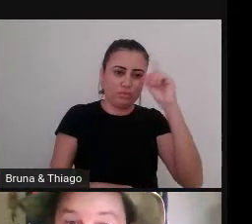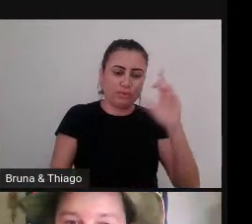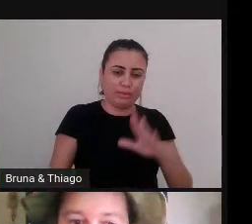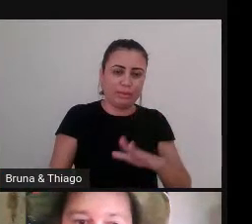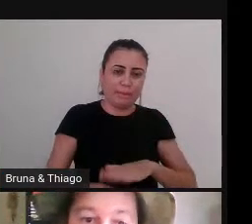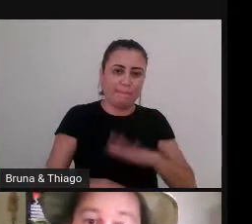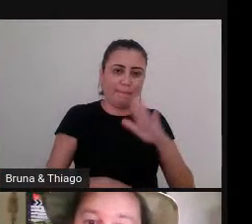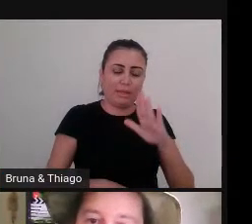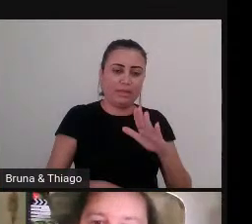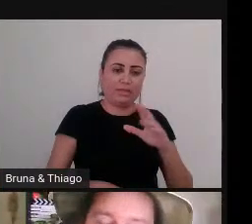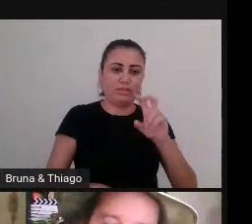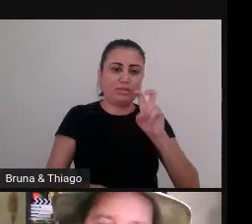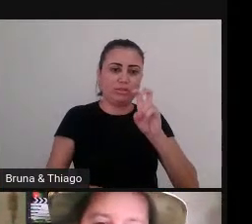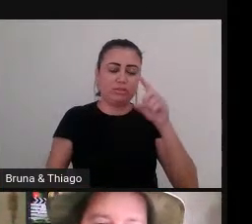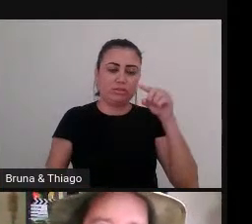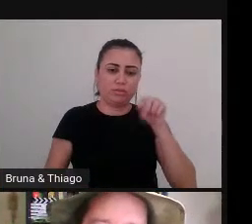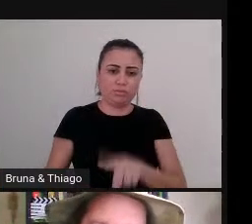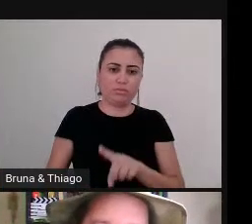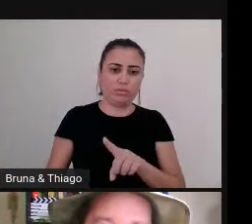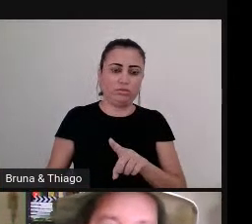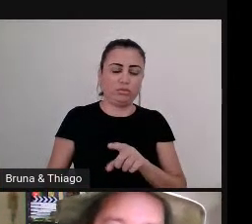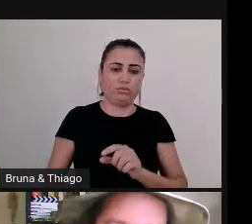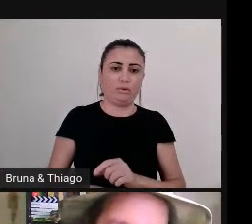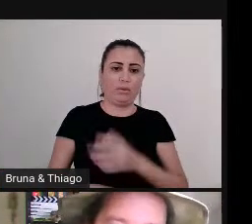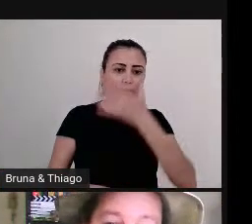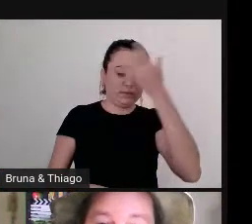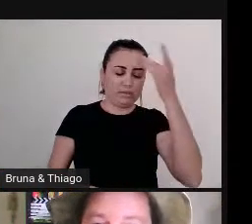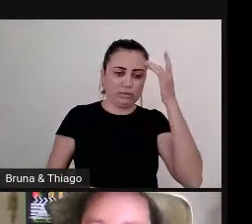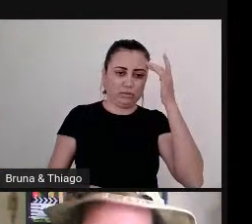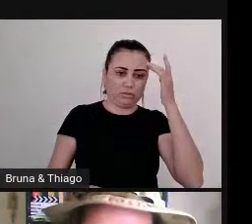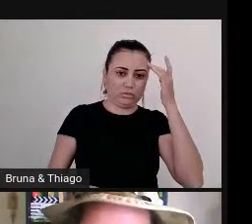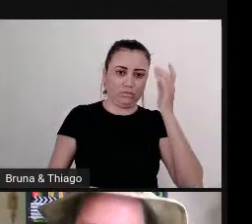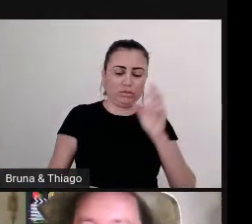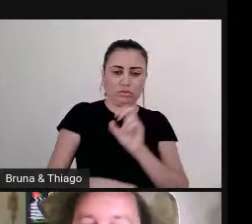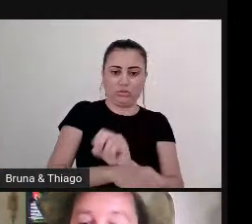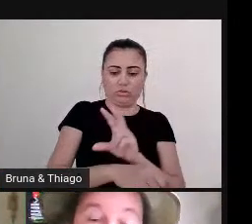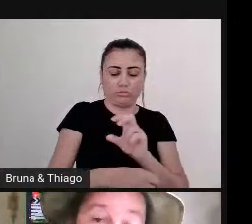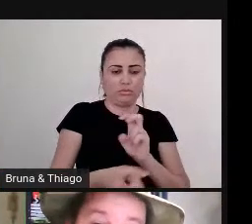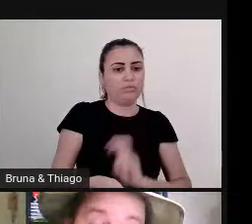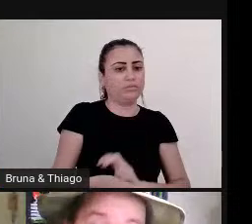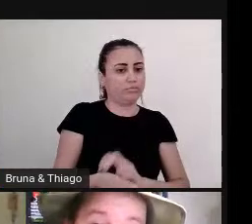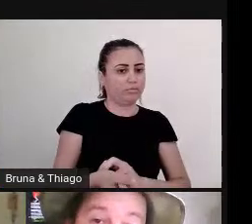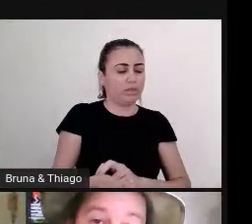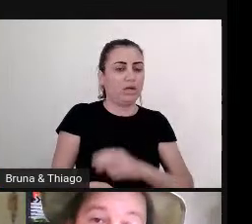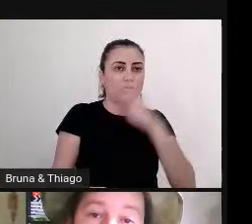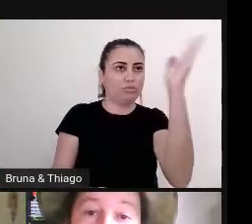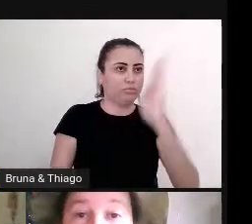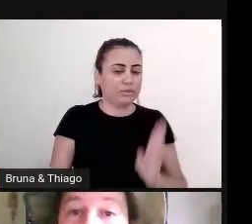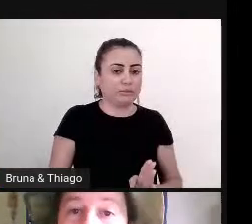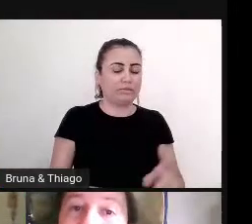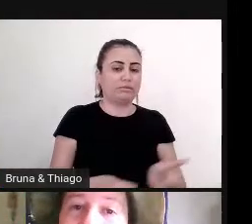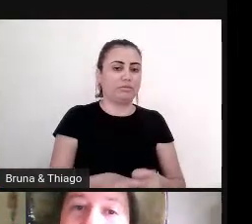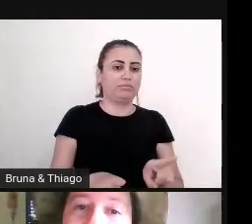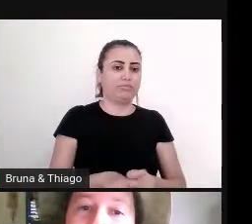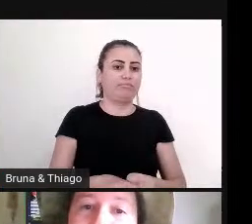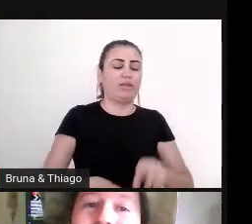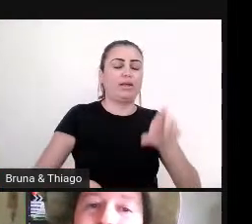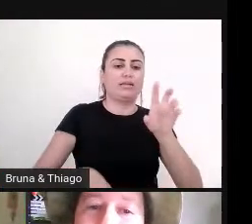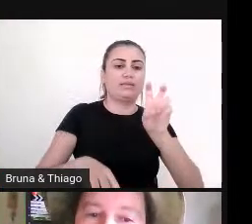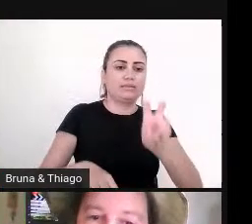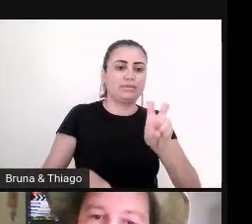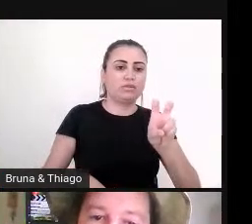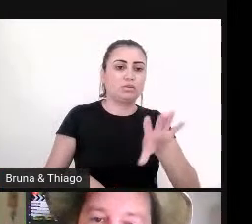lagartas de fogo. Algumas, essas são lagartas de borboleta, não são tão tóxicas, não são tão peçonhentas. As mais perigosas